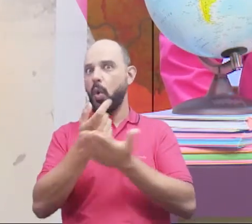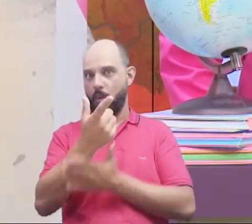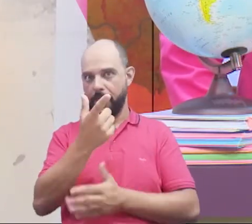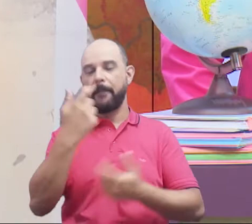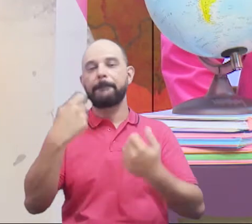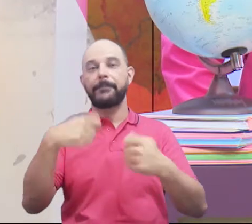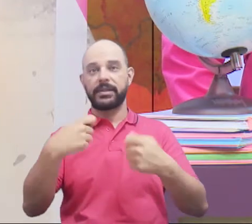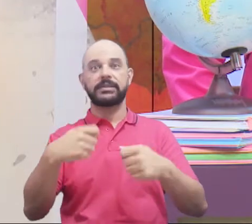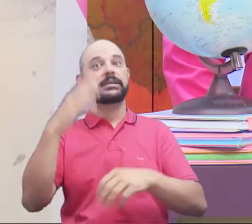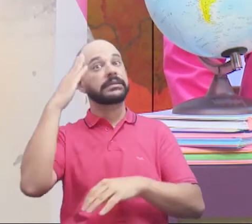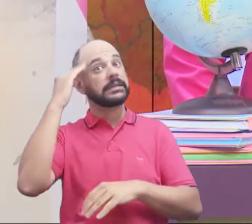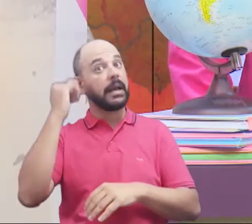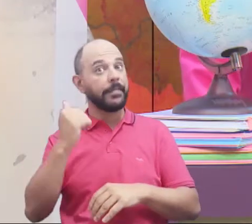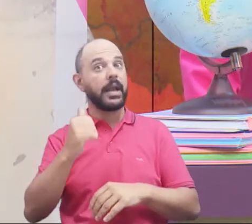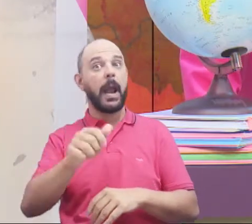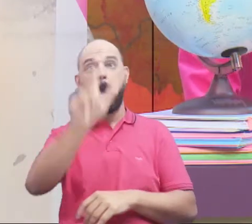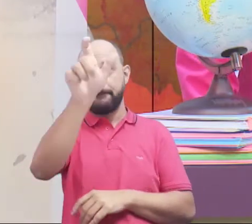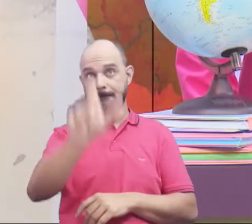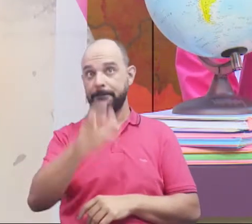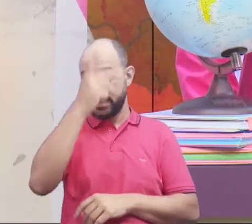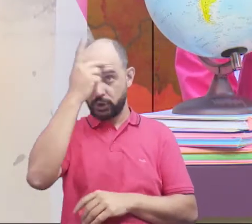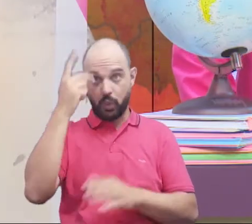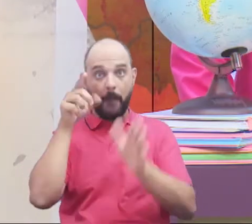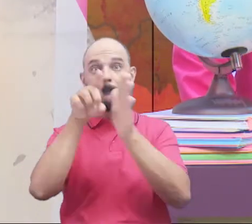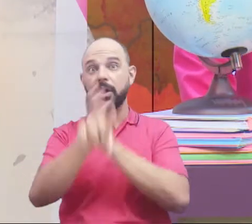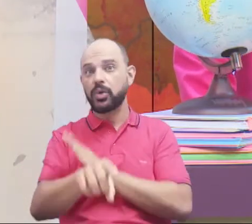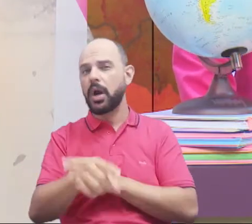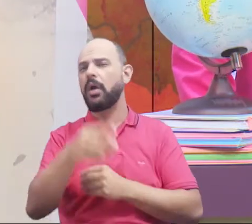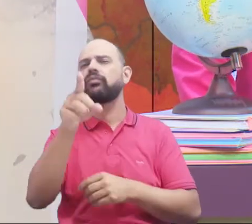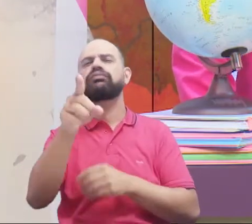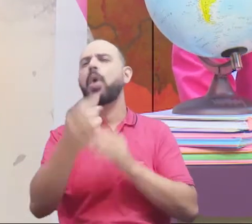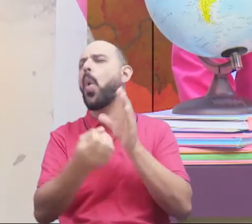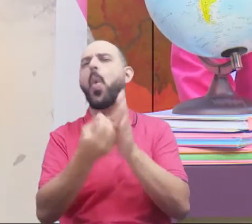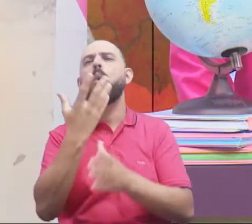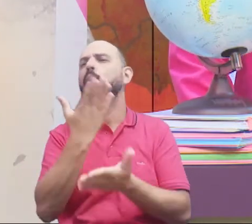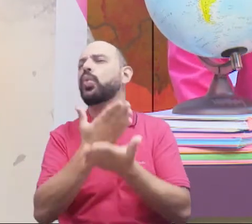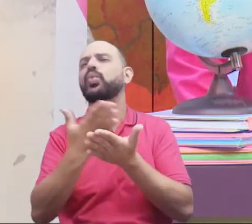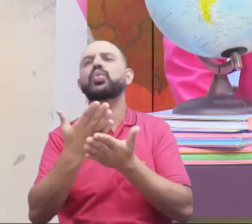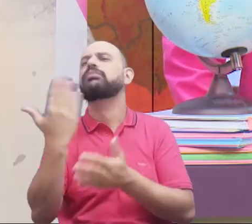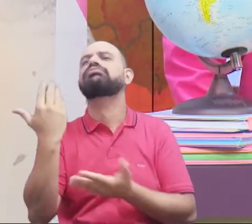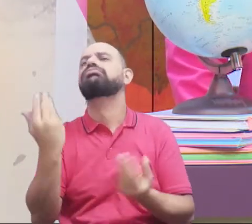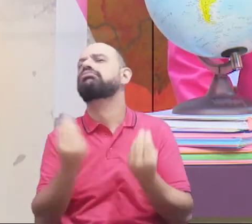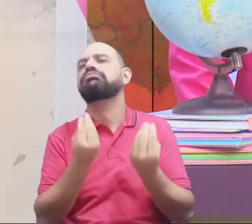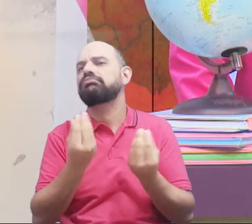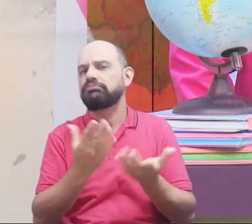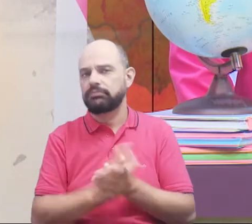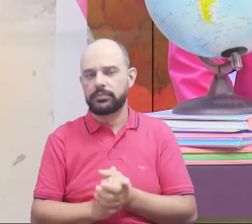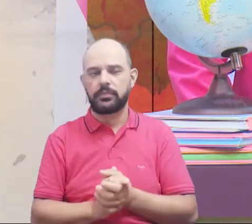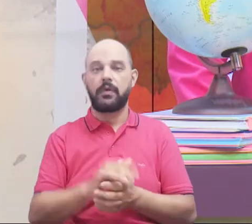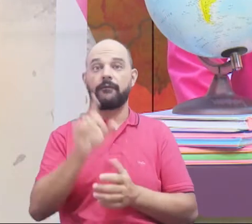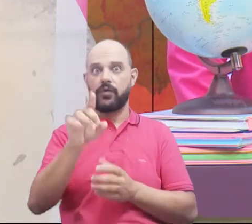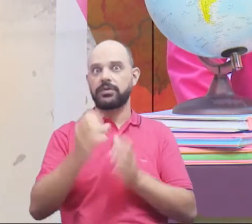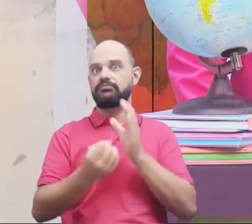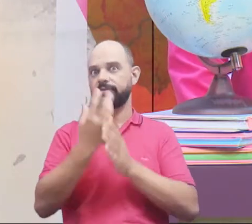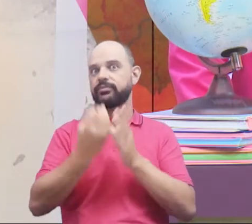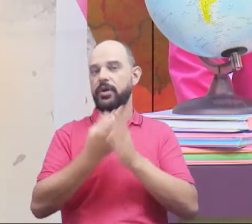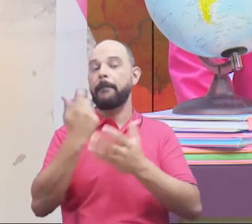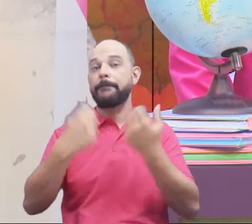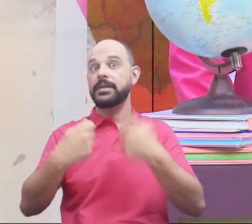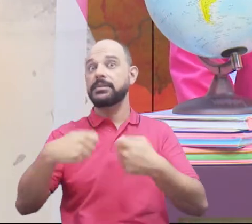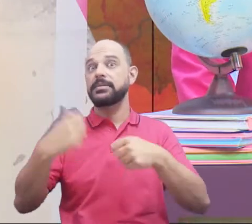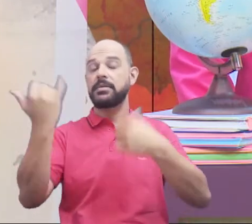procure saber com sua vendedora ou vendedor qual a origem do material que você está comprando. Caso você vá produzir,